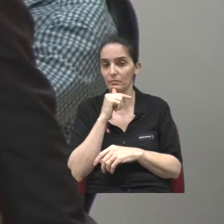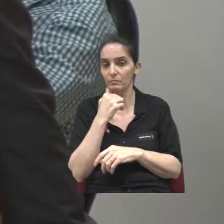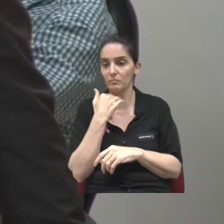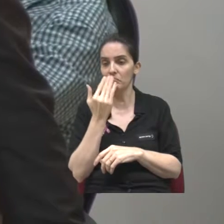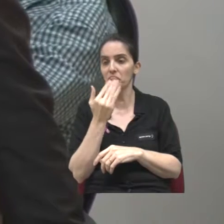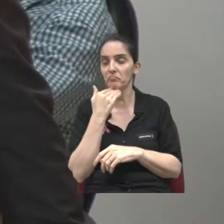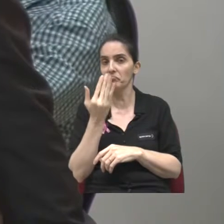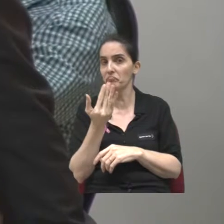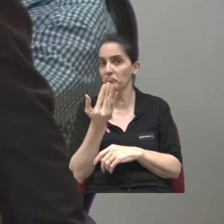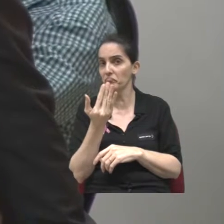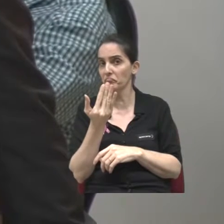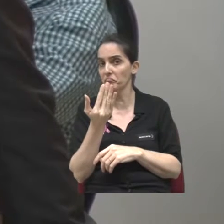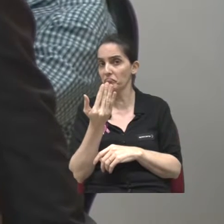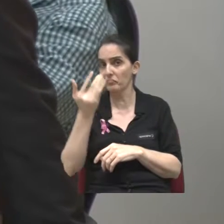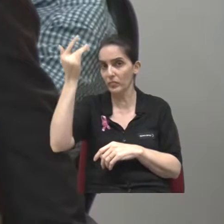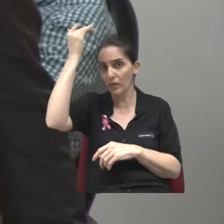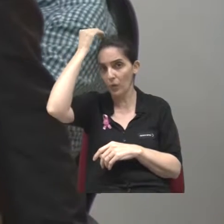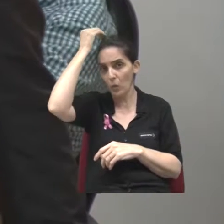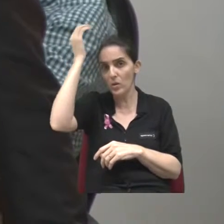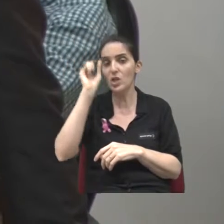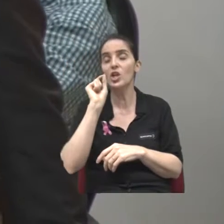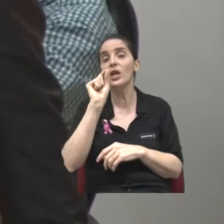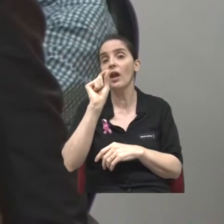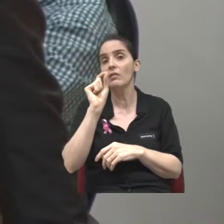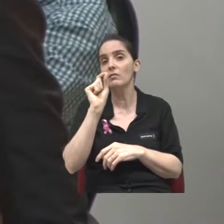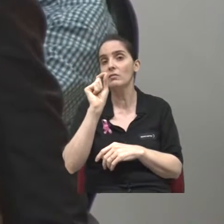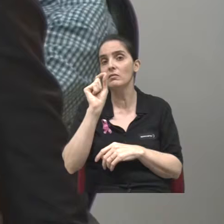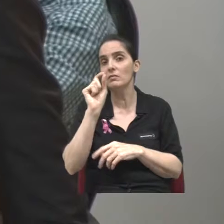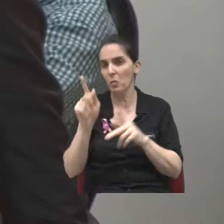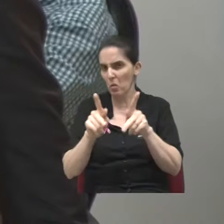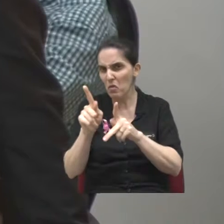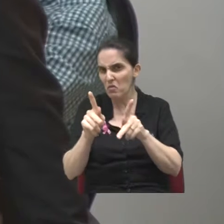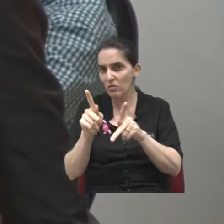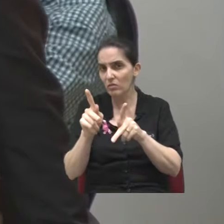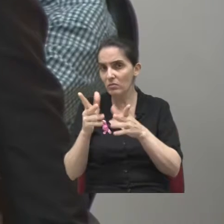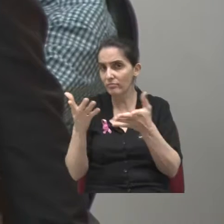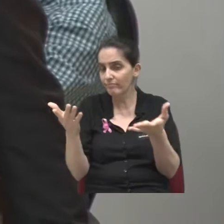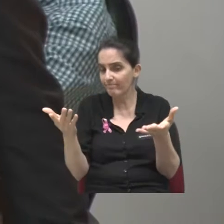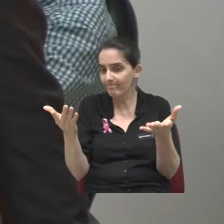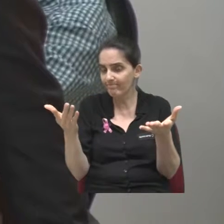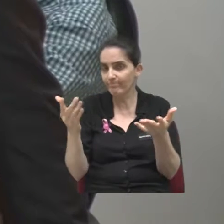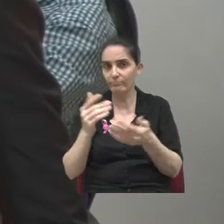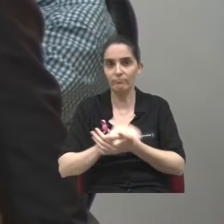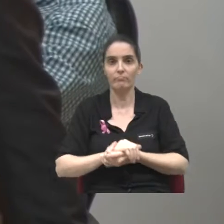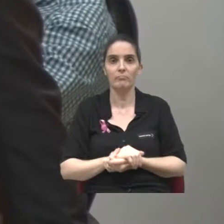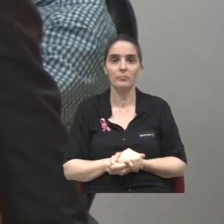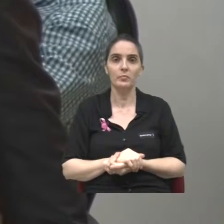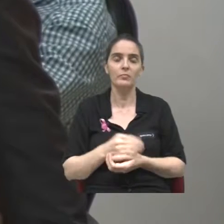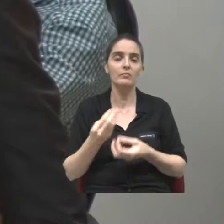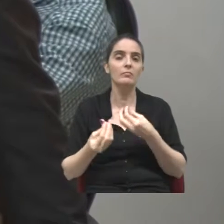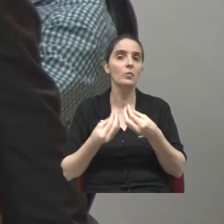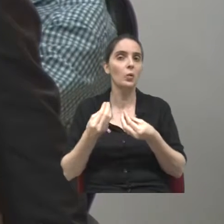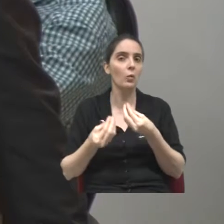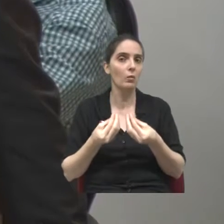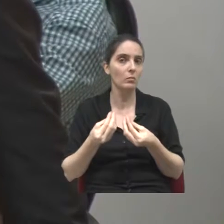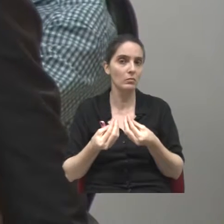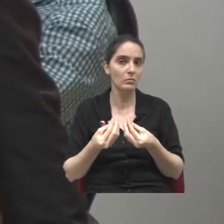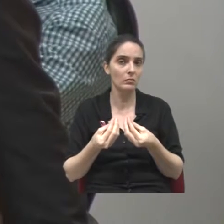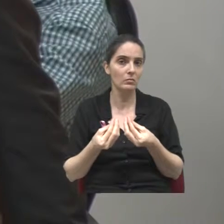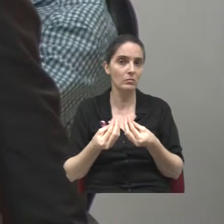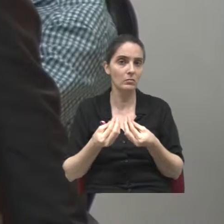Do munícipe. Tem vazamento interno. Como isso, gente? Sendo que as pessoas usam o mesmo